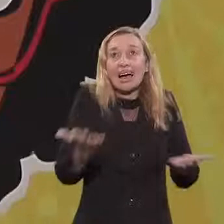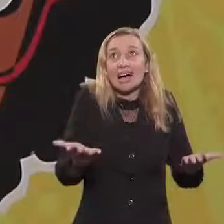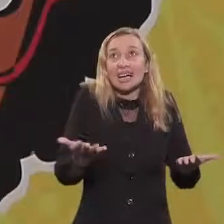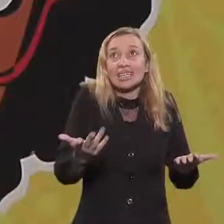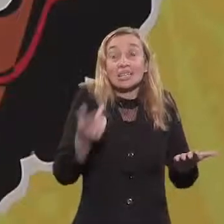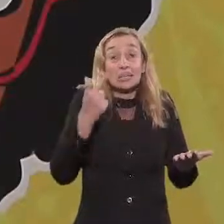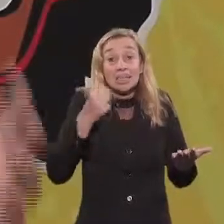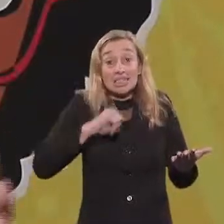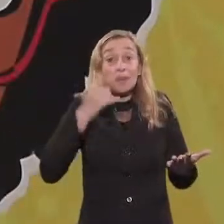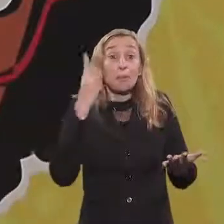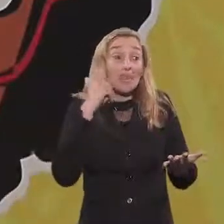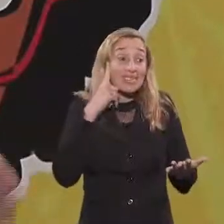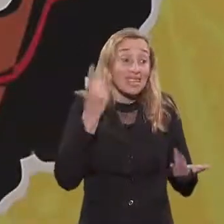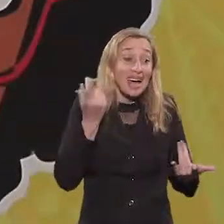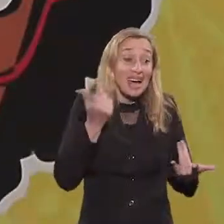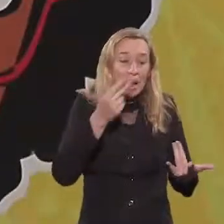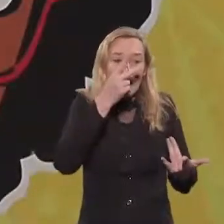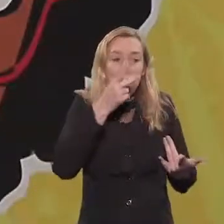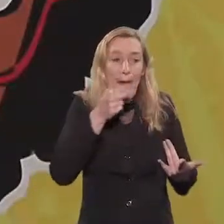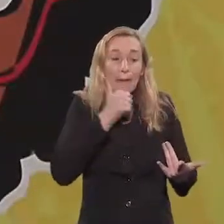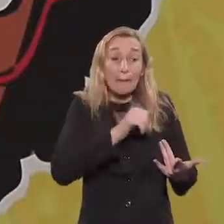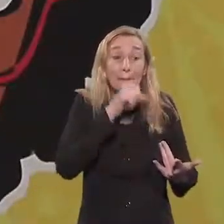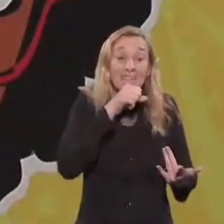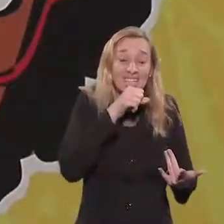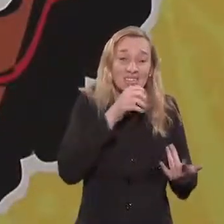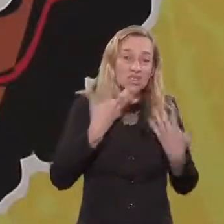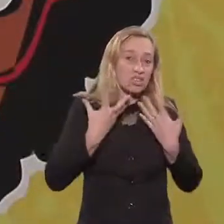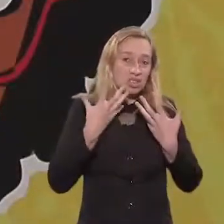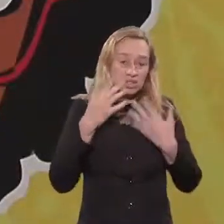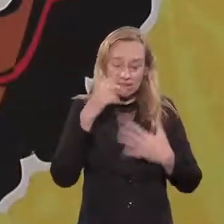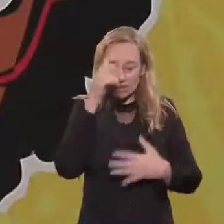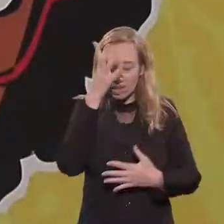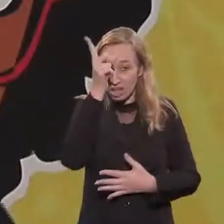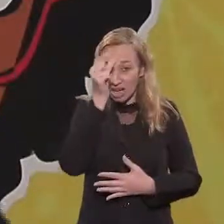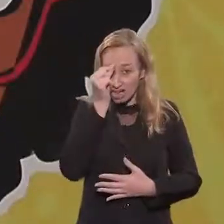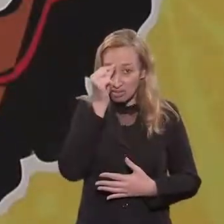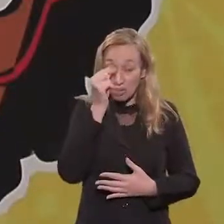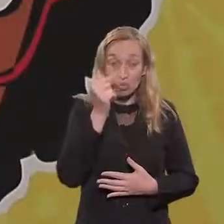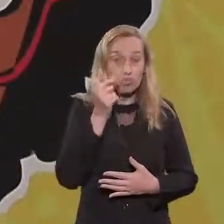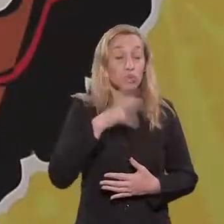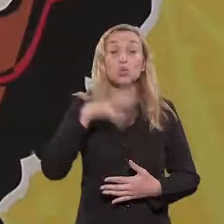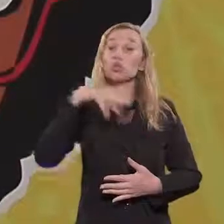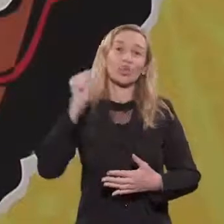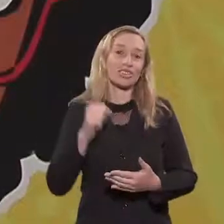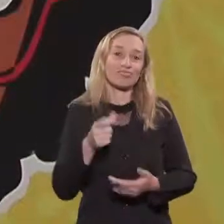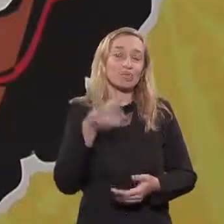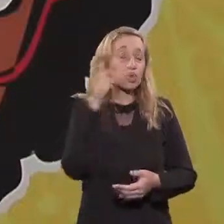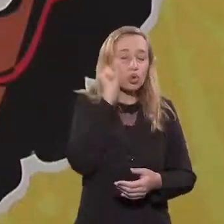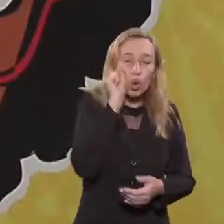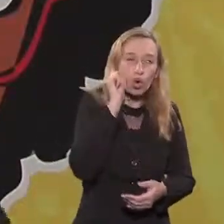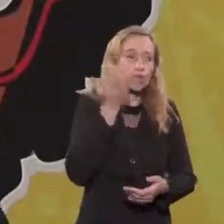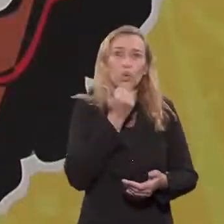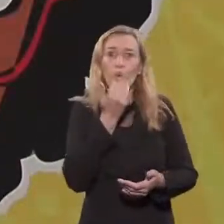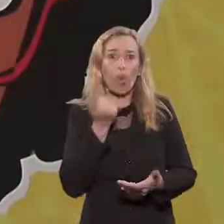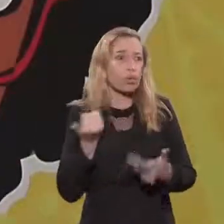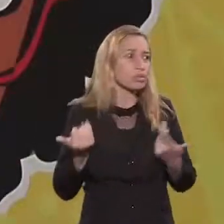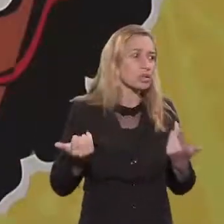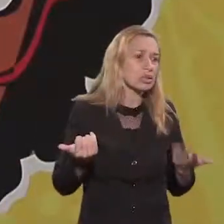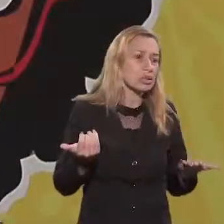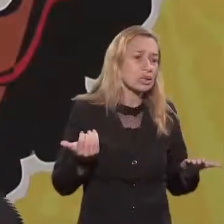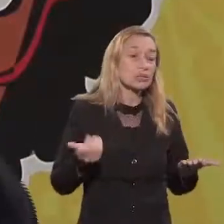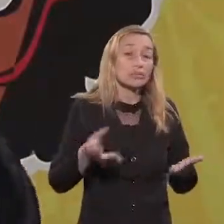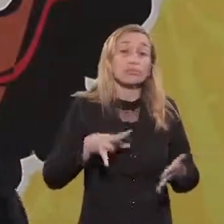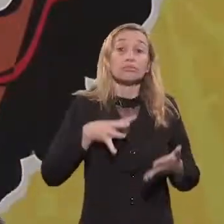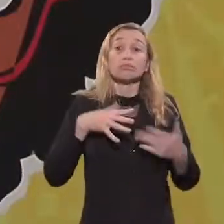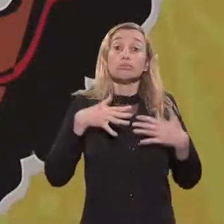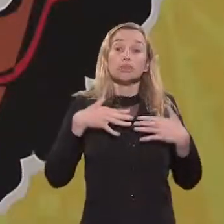mãe descansa depois que é mãe, né? Mas especialmente a mãe do autismo não descansa. Ela não dorme, ela não come,